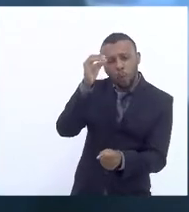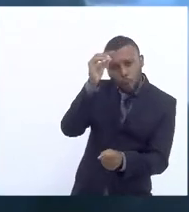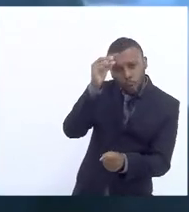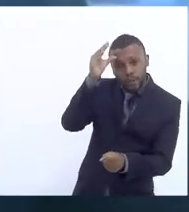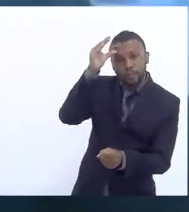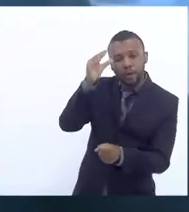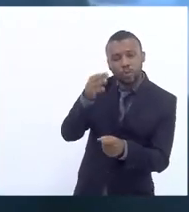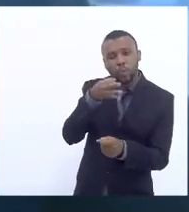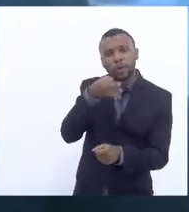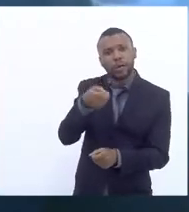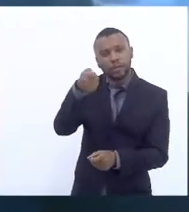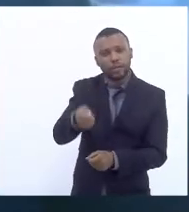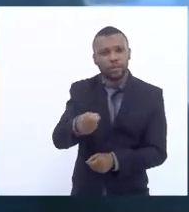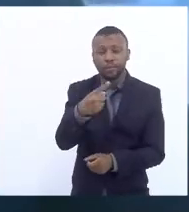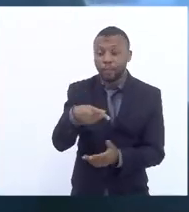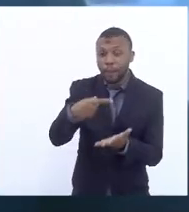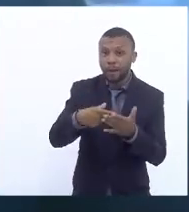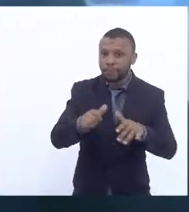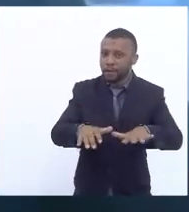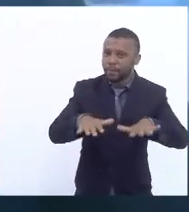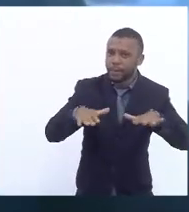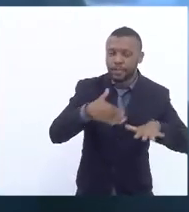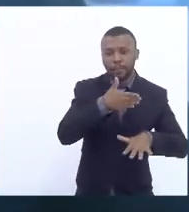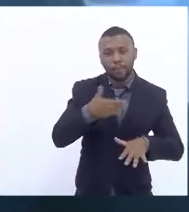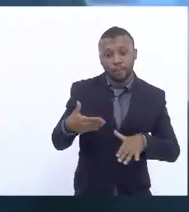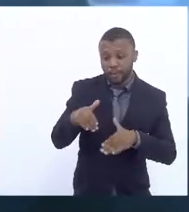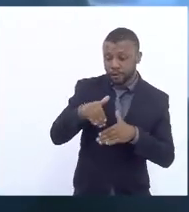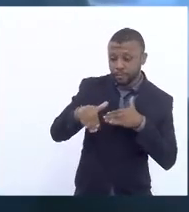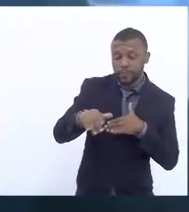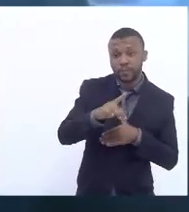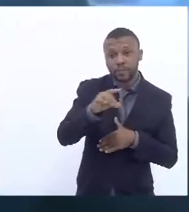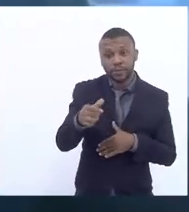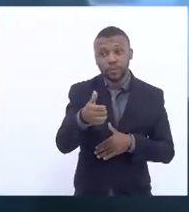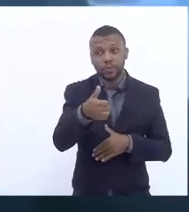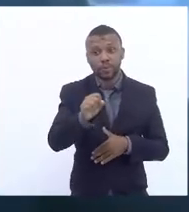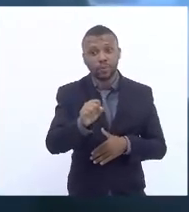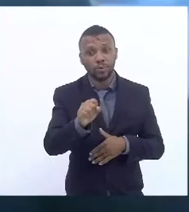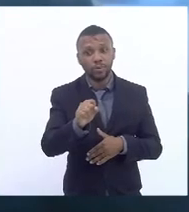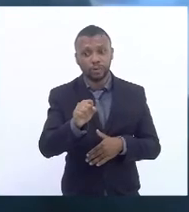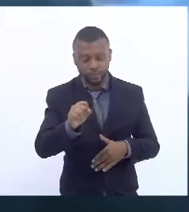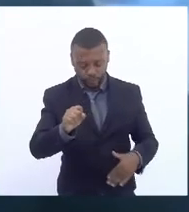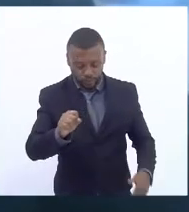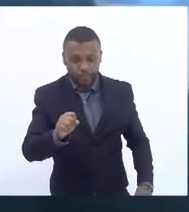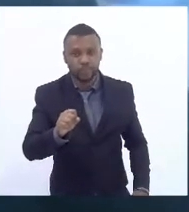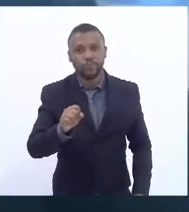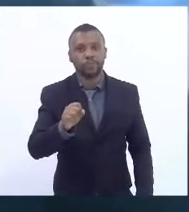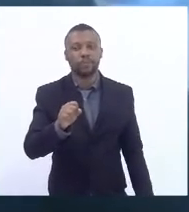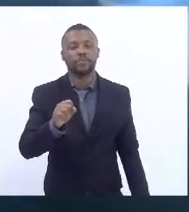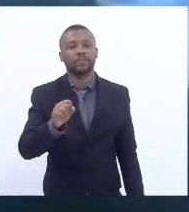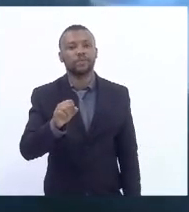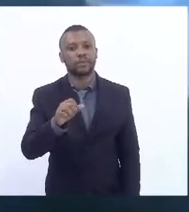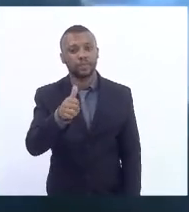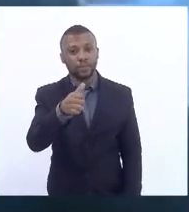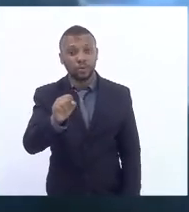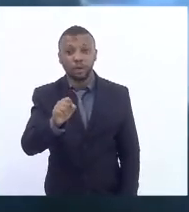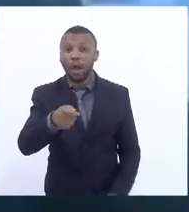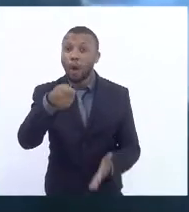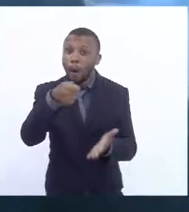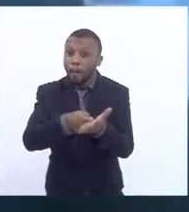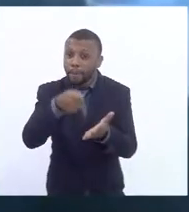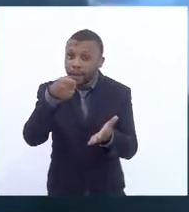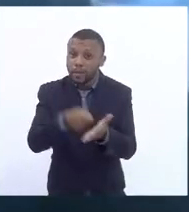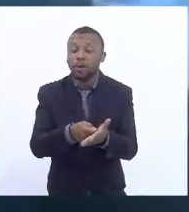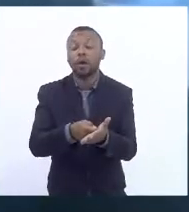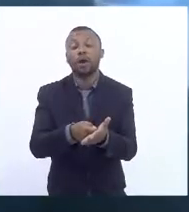agora, presidente, com isso encerro, agora é dia 18, de uma lei que aprovamos dizendo que é obrigatório o